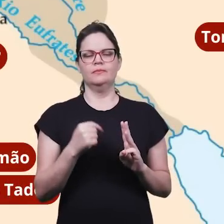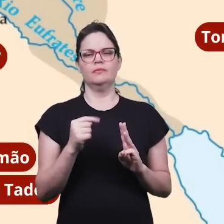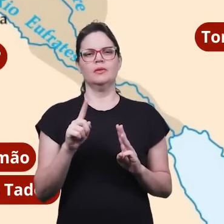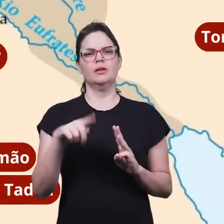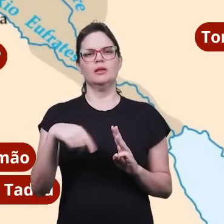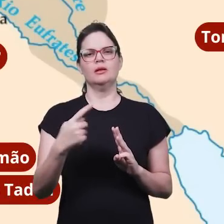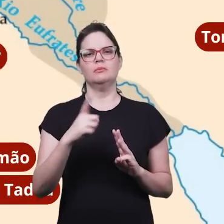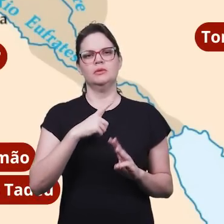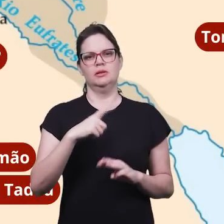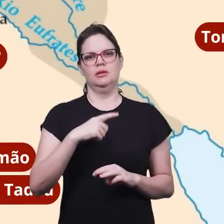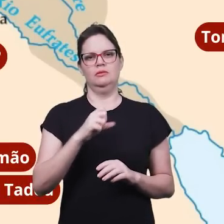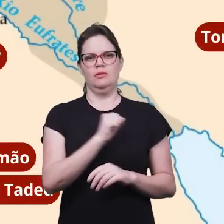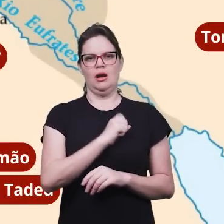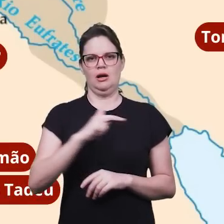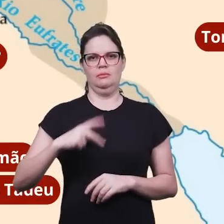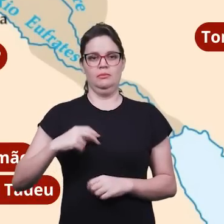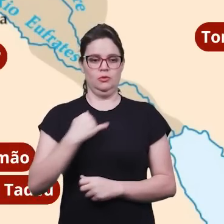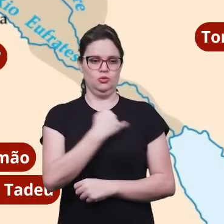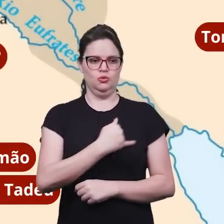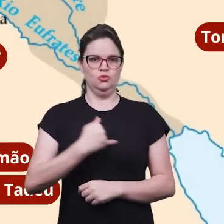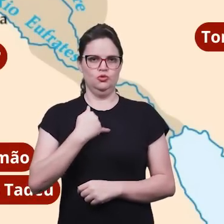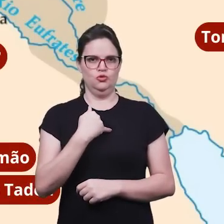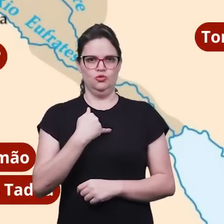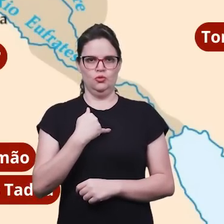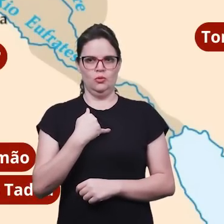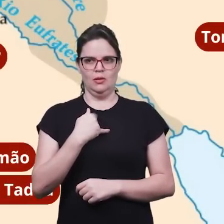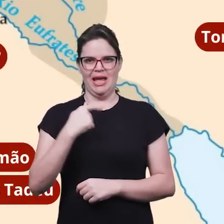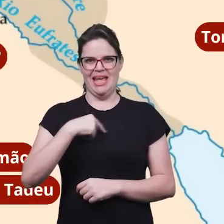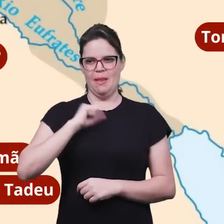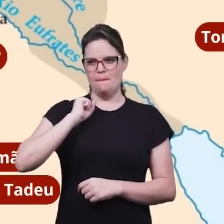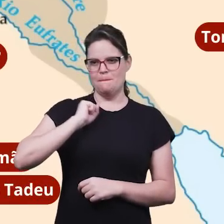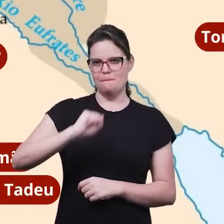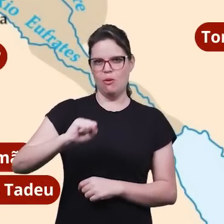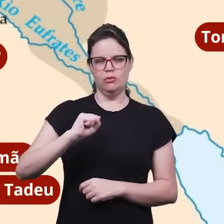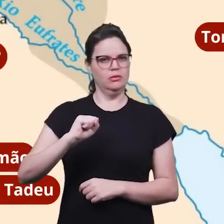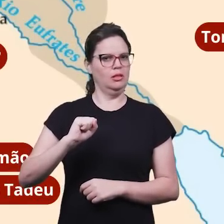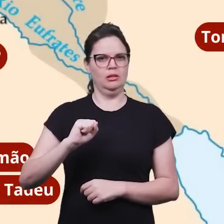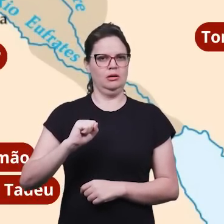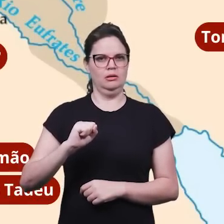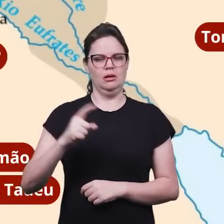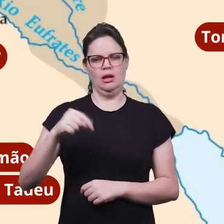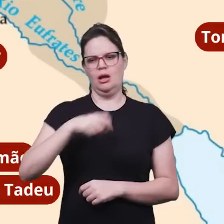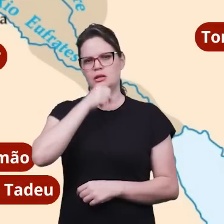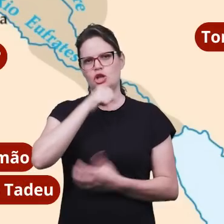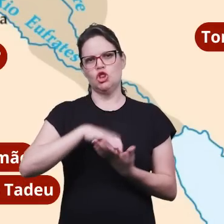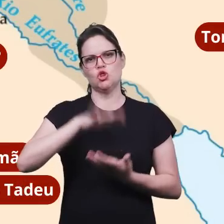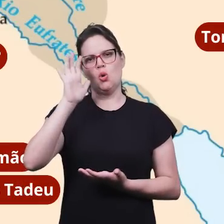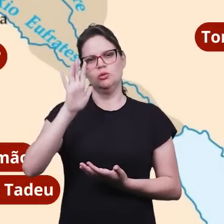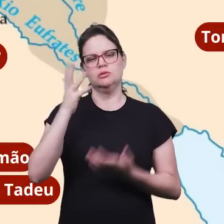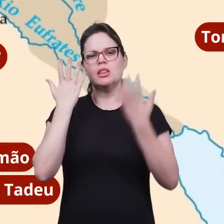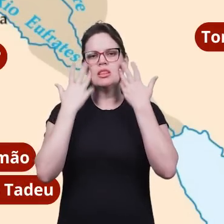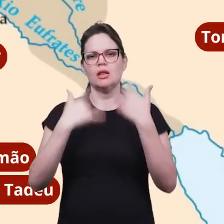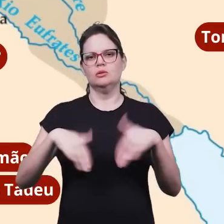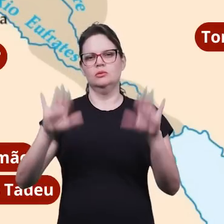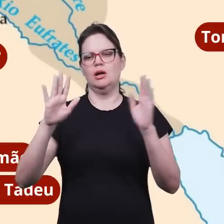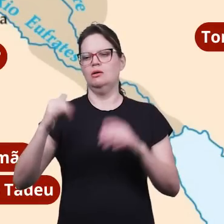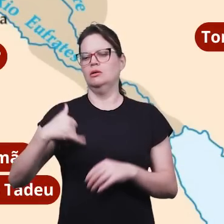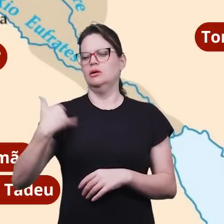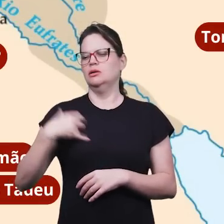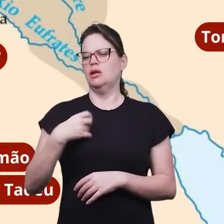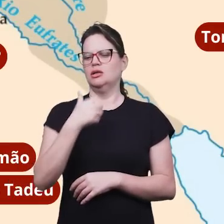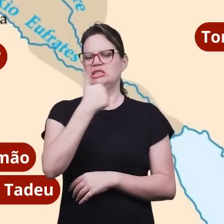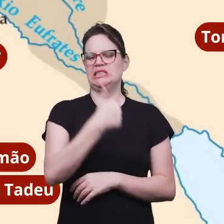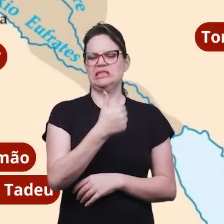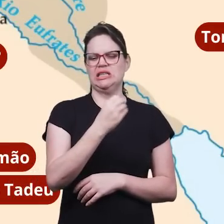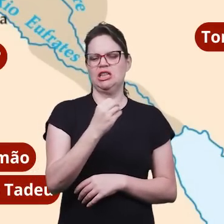temos o apóstolo João, que foi o único que não foi martirizado. Ele morreu, né, pela idade, em torno de